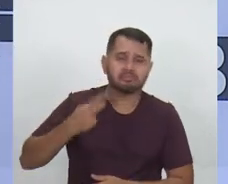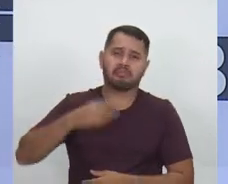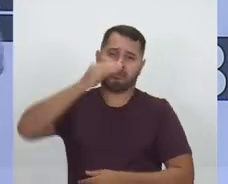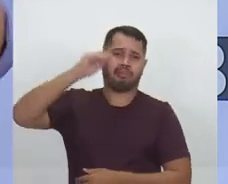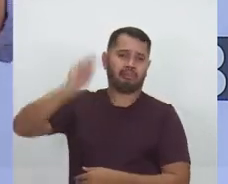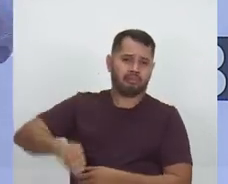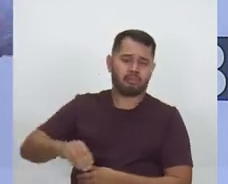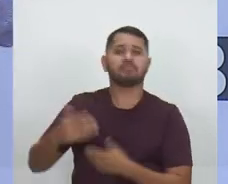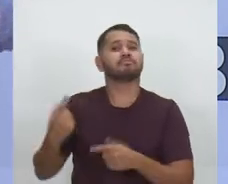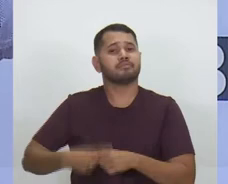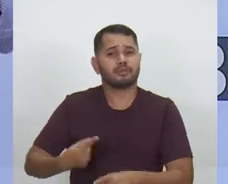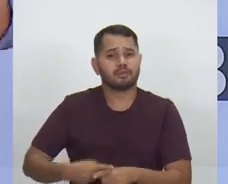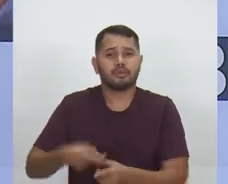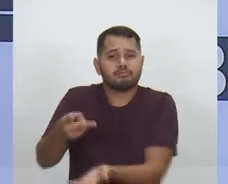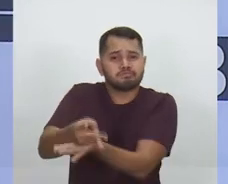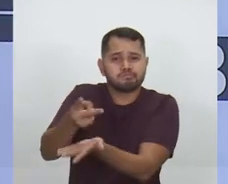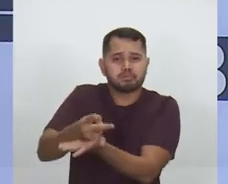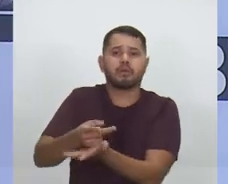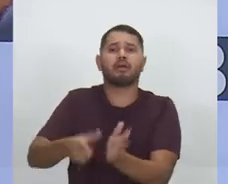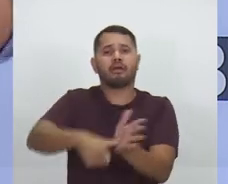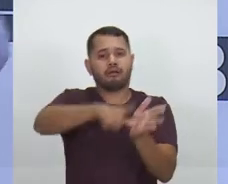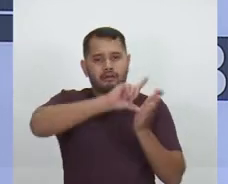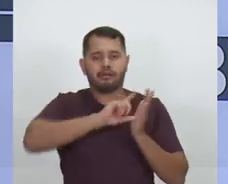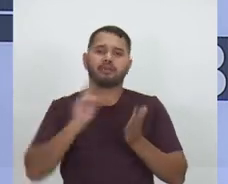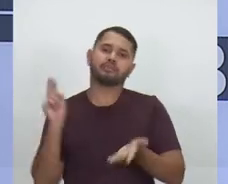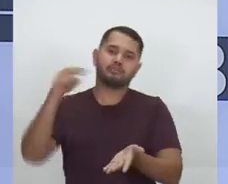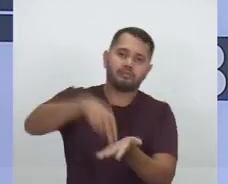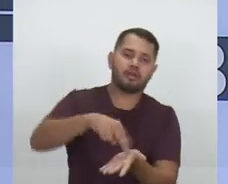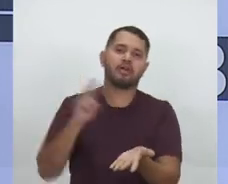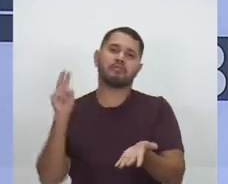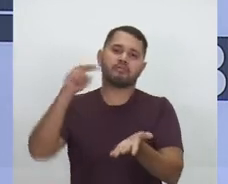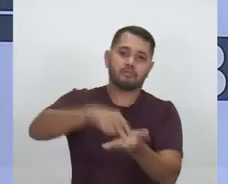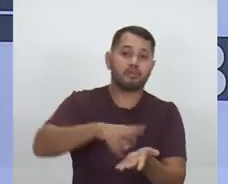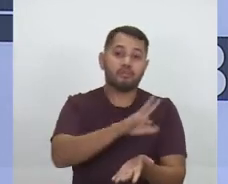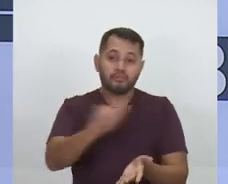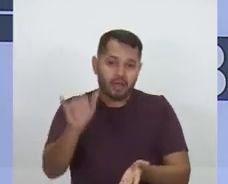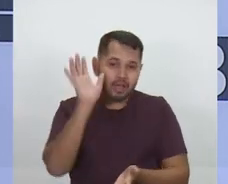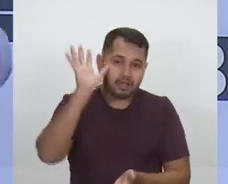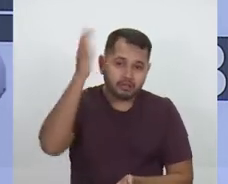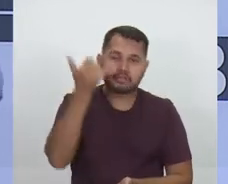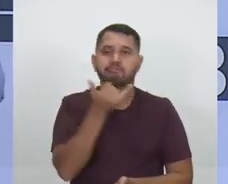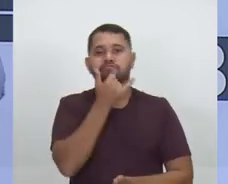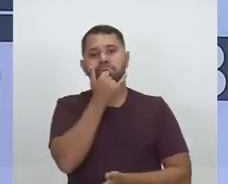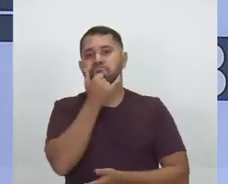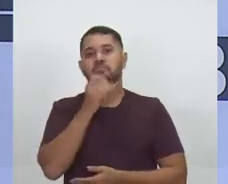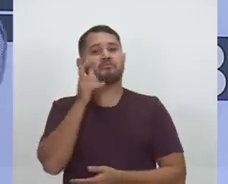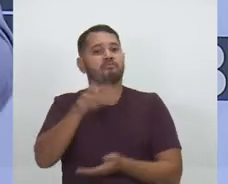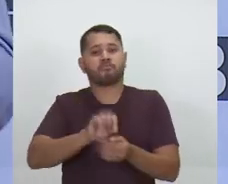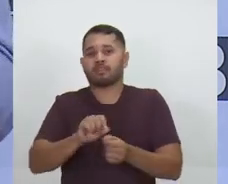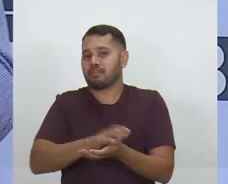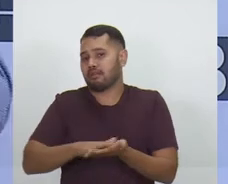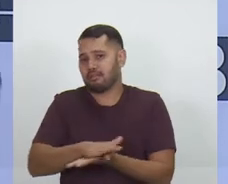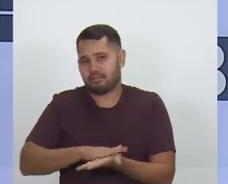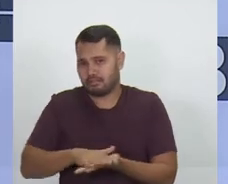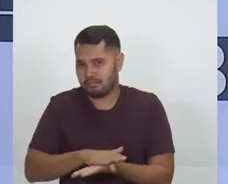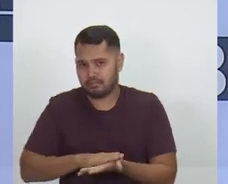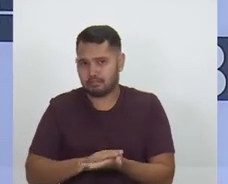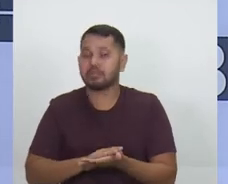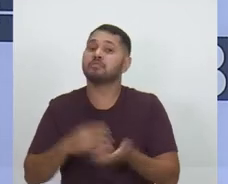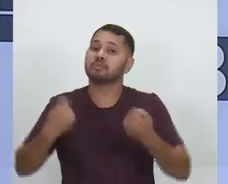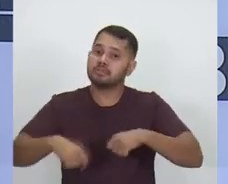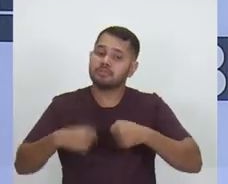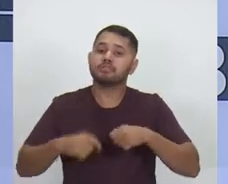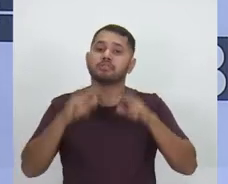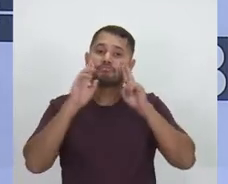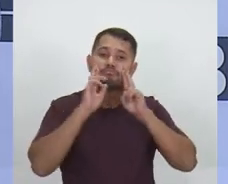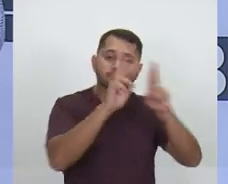porque todos os que tiveram a oportunidade de resolver os problemas no interior não fizer nós precisamos dotar o estado